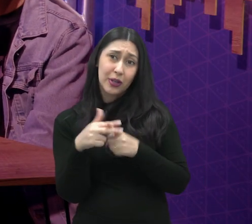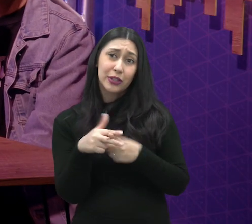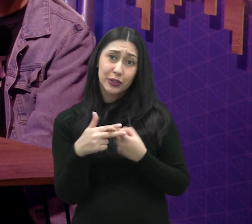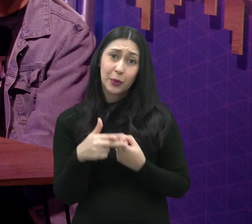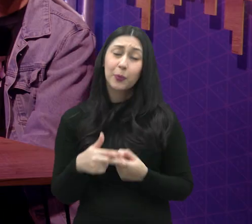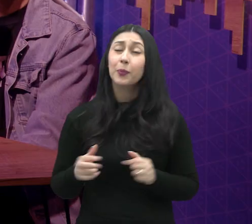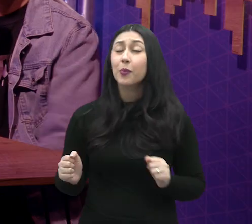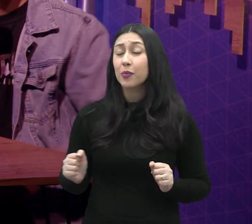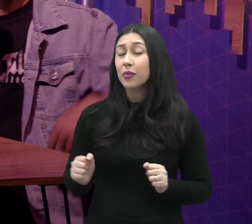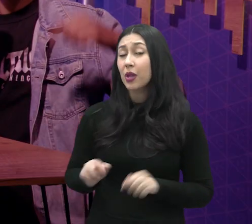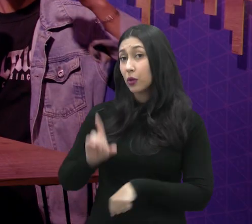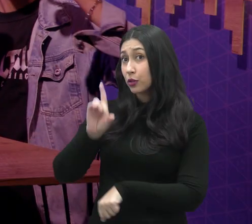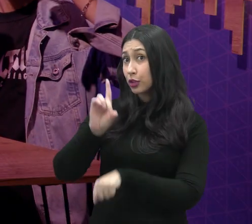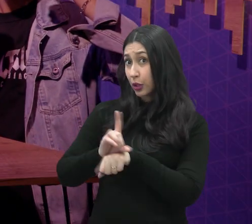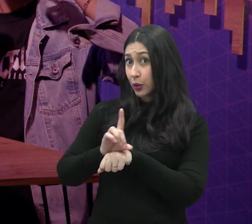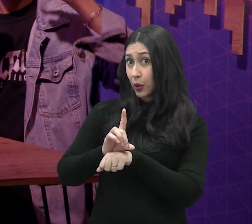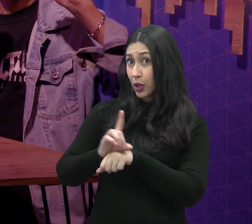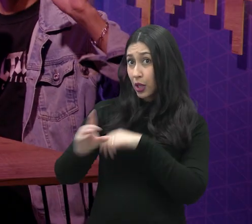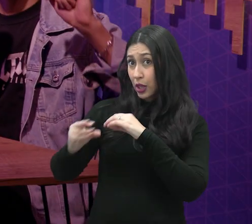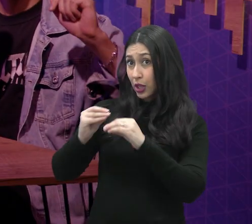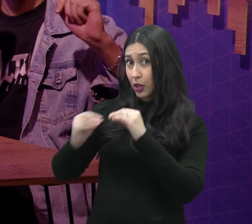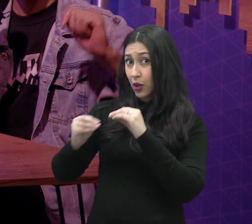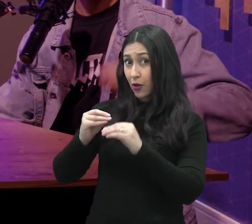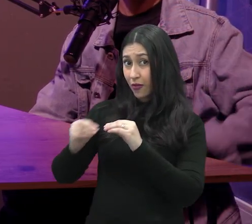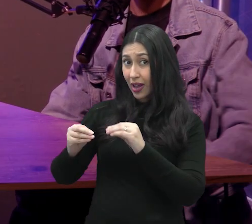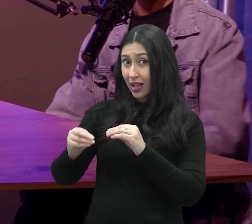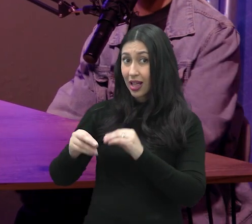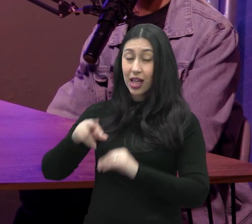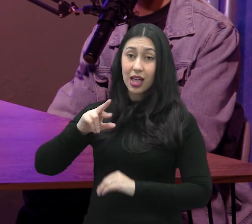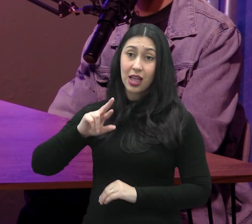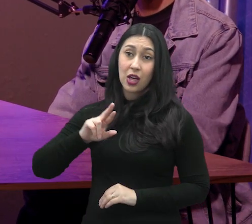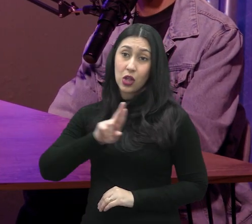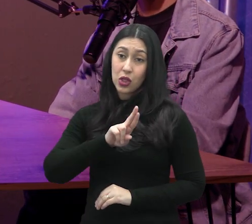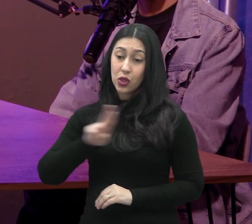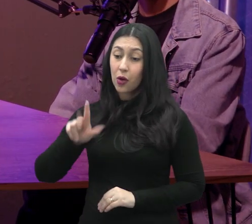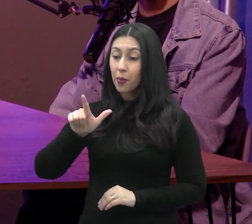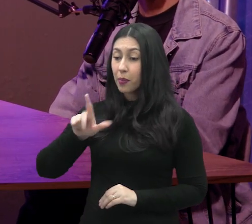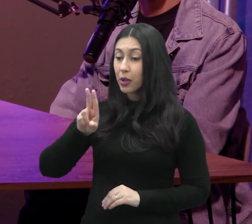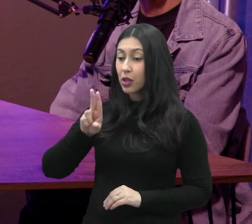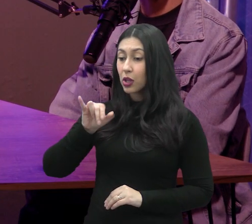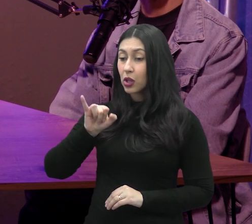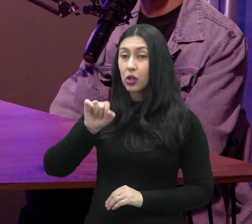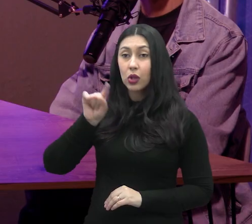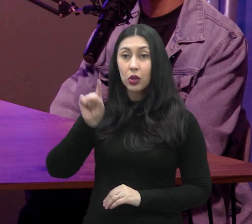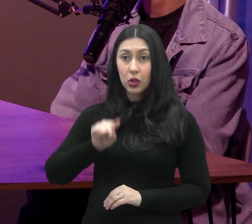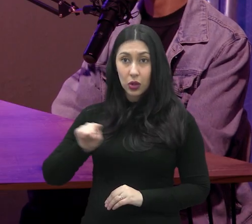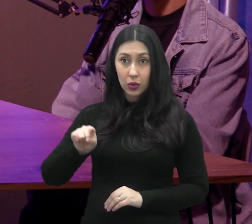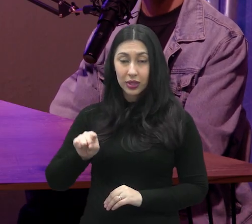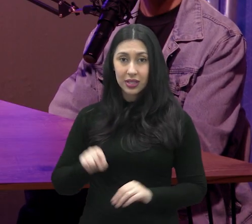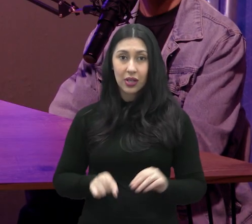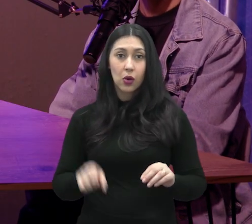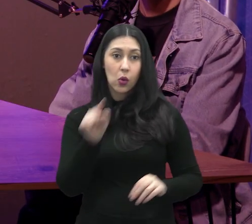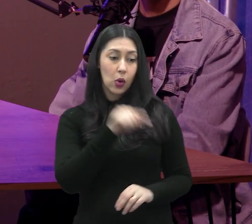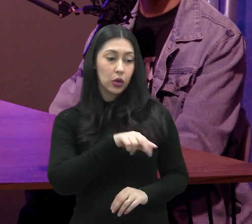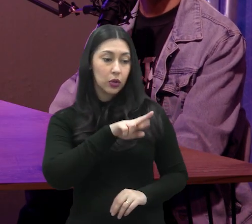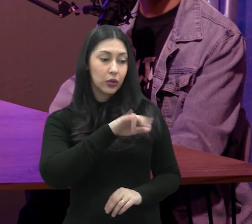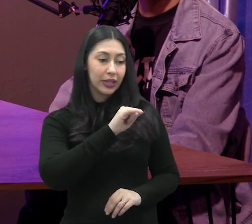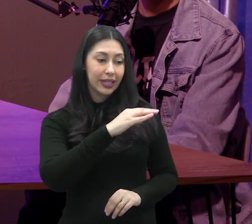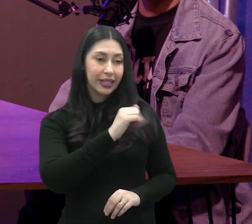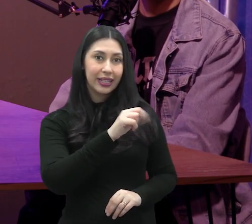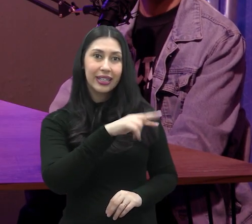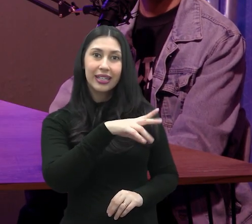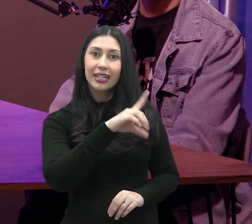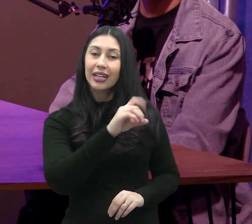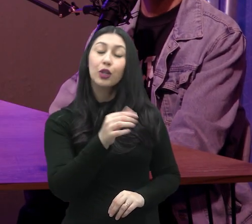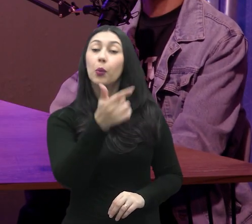Claro. O diretor de Velho Chico e de Hoje é Dia de Maria é o Luiz Fernando Carvalho. O Ricardo Washington é diretor de